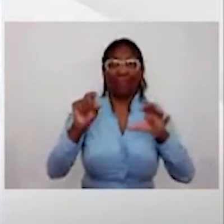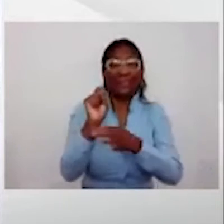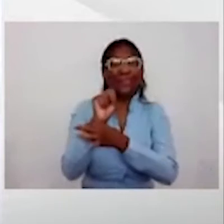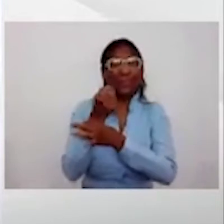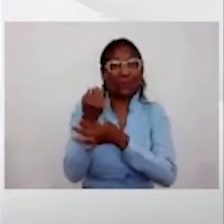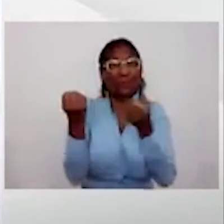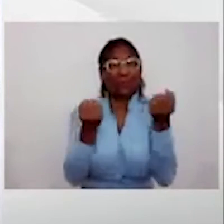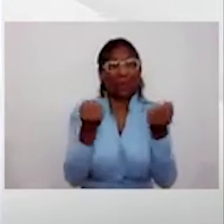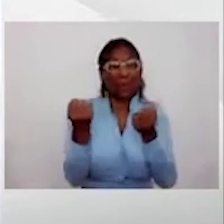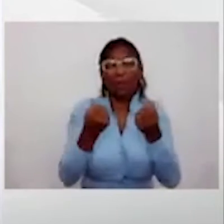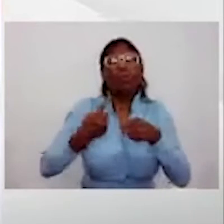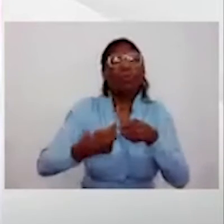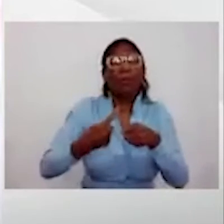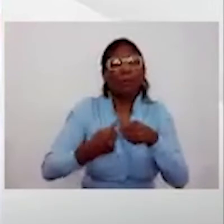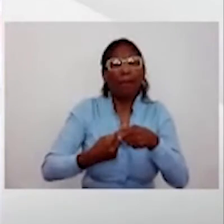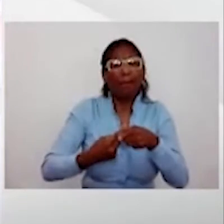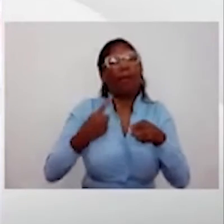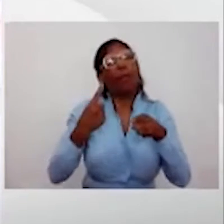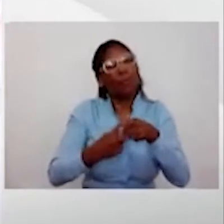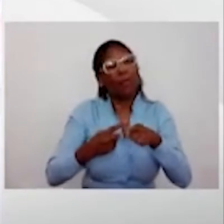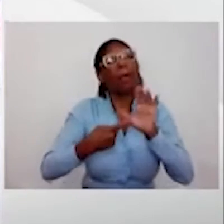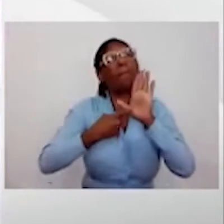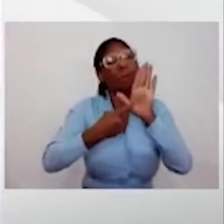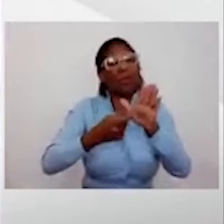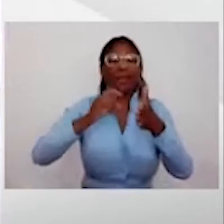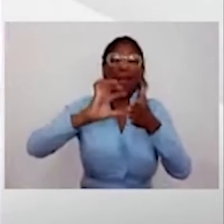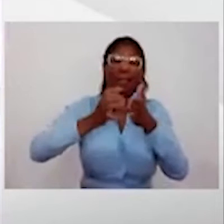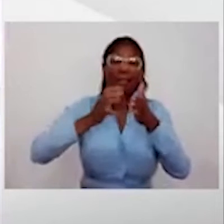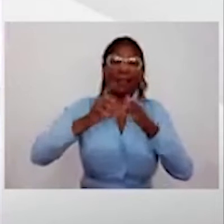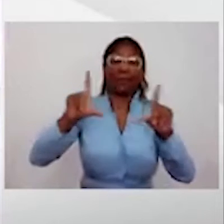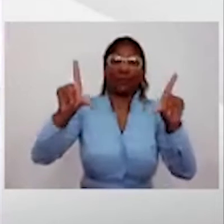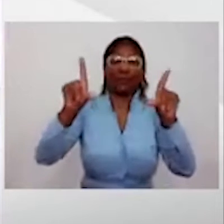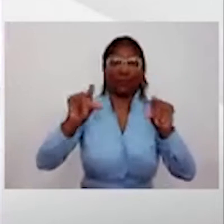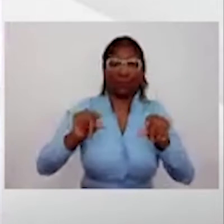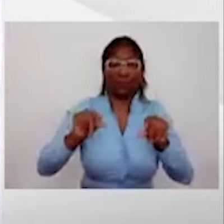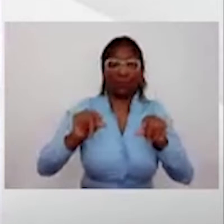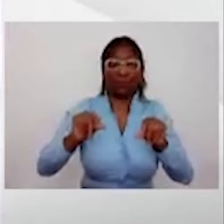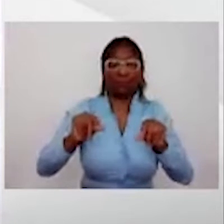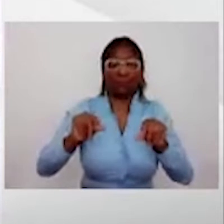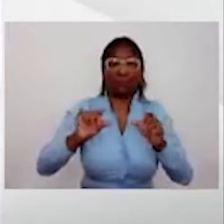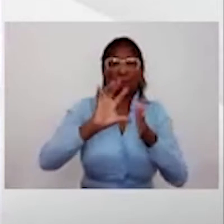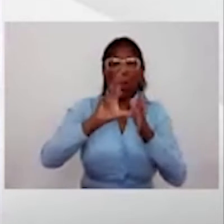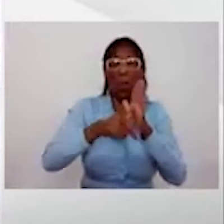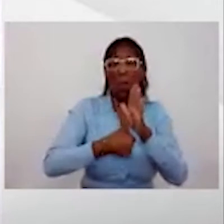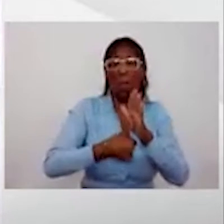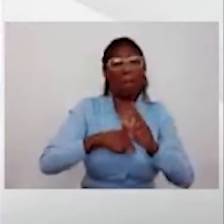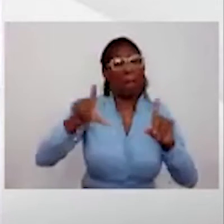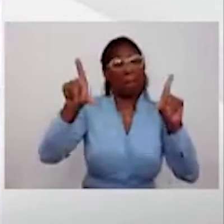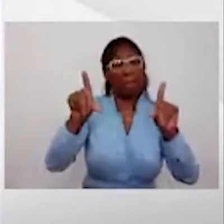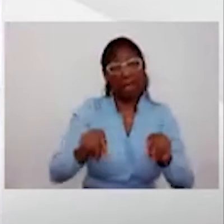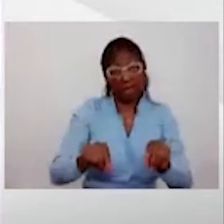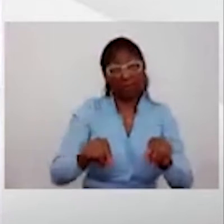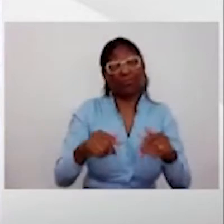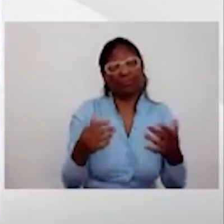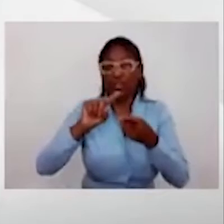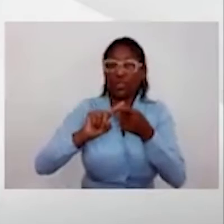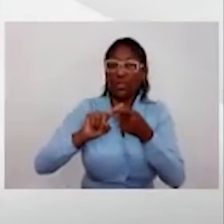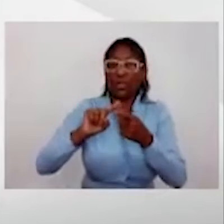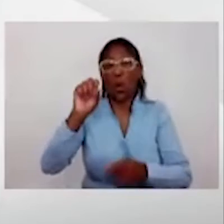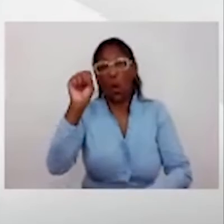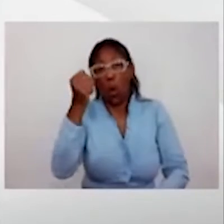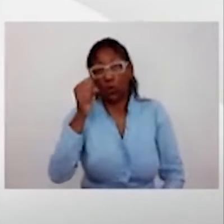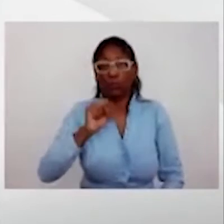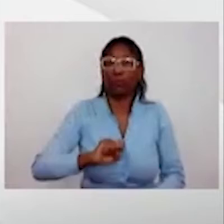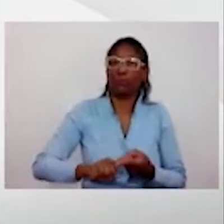dá exatamente pela redução, né, da probabilidade do roubo, do furto, com essas reduções significativas.